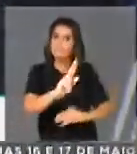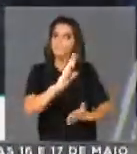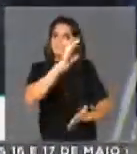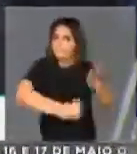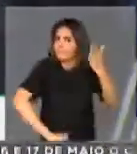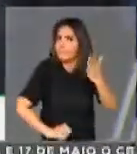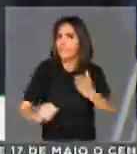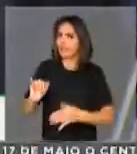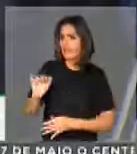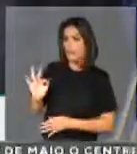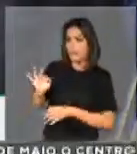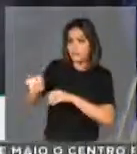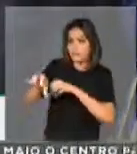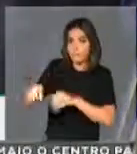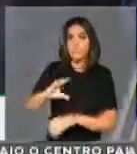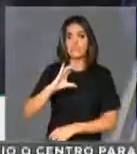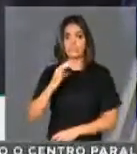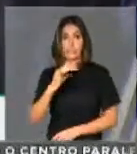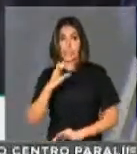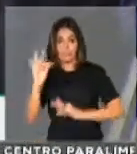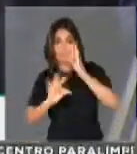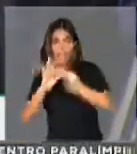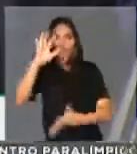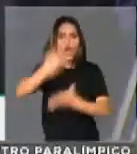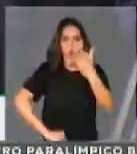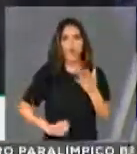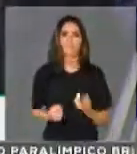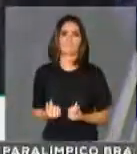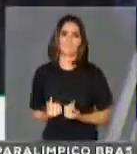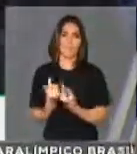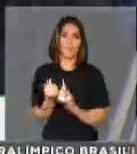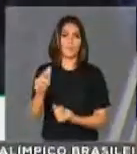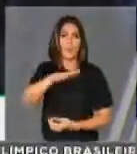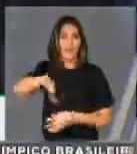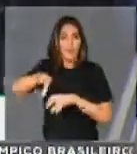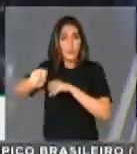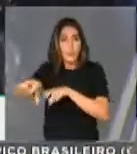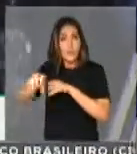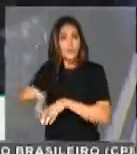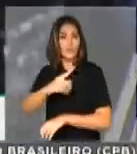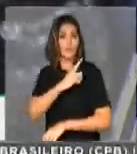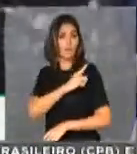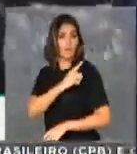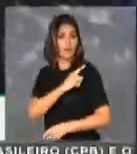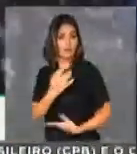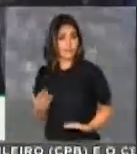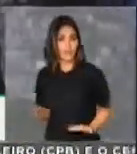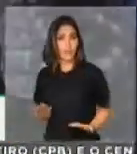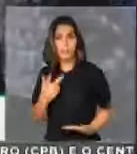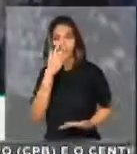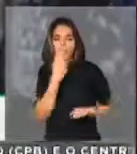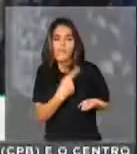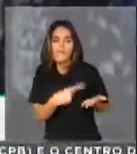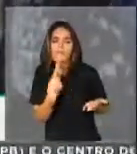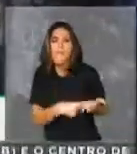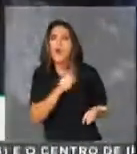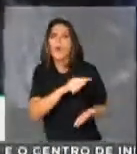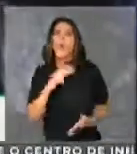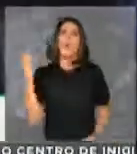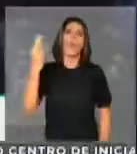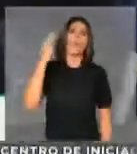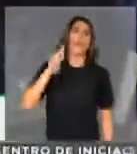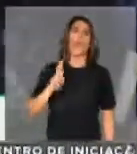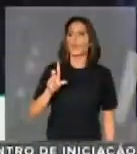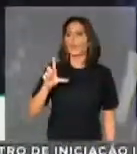federais, institutos federais, ciência e tecnologia, com o corte de verbas da educação básica, numa combinação de uma agenda ultraliberal